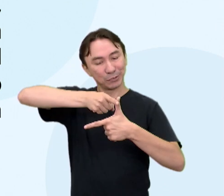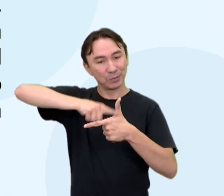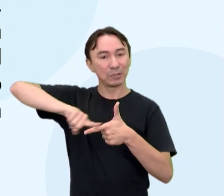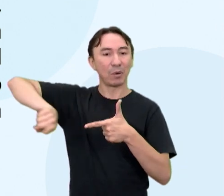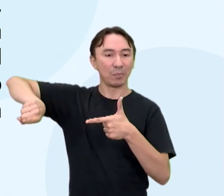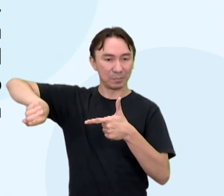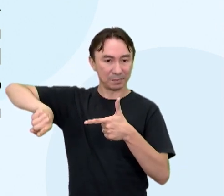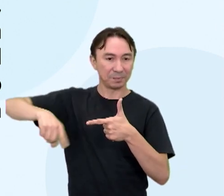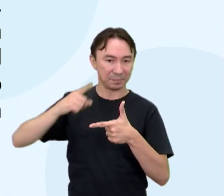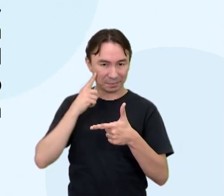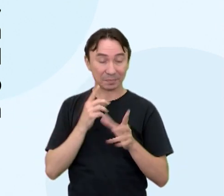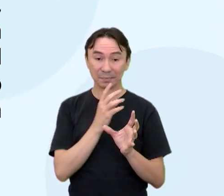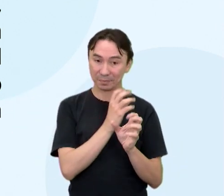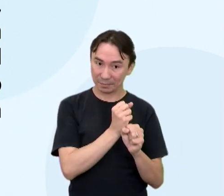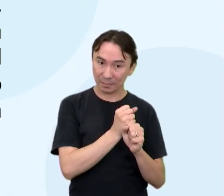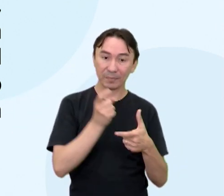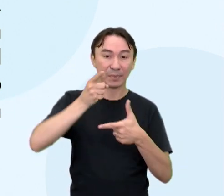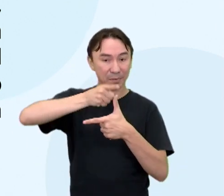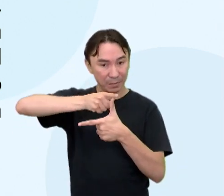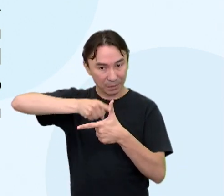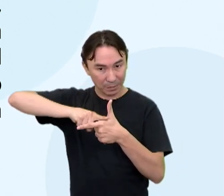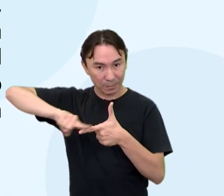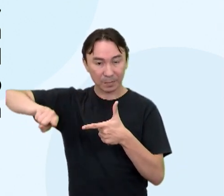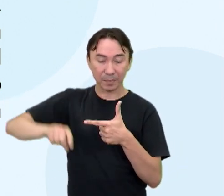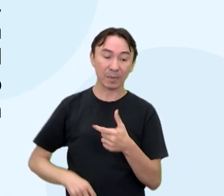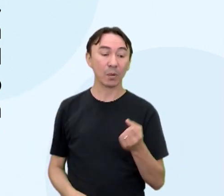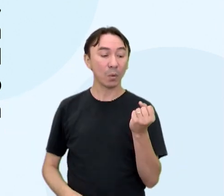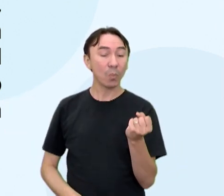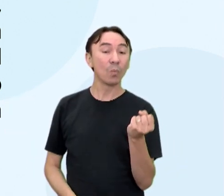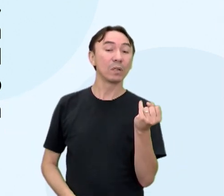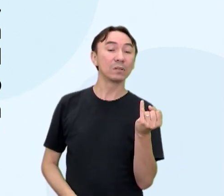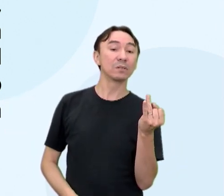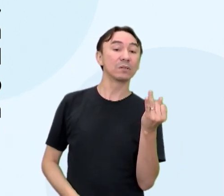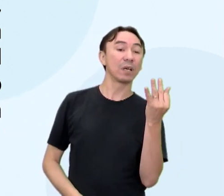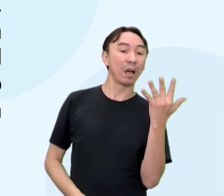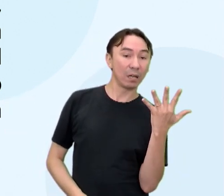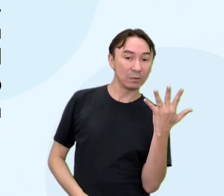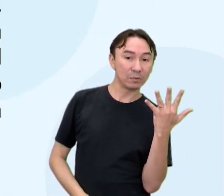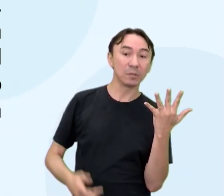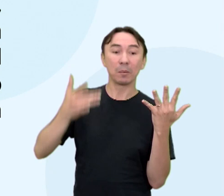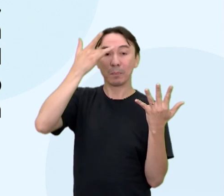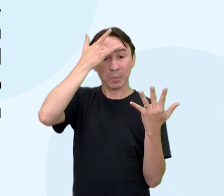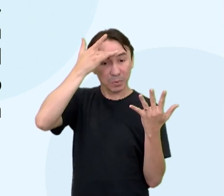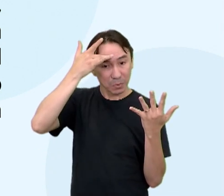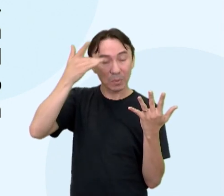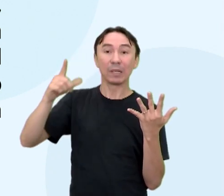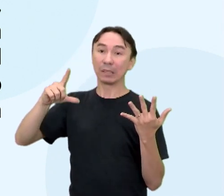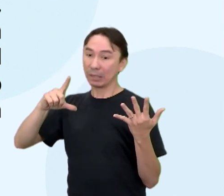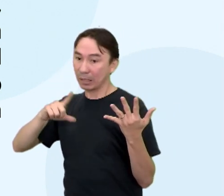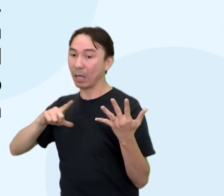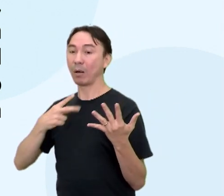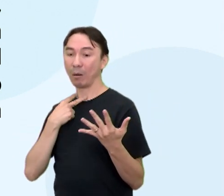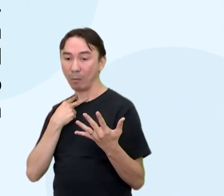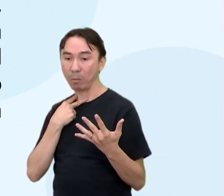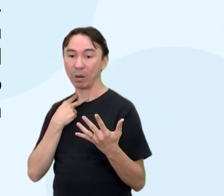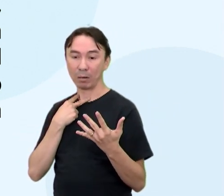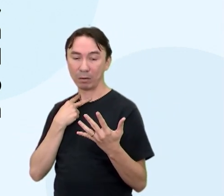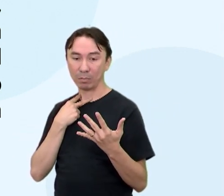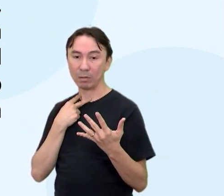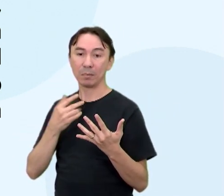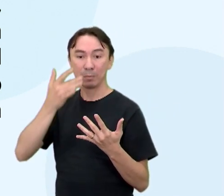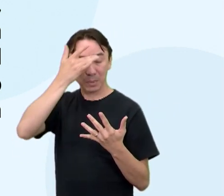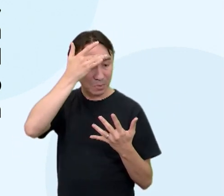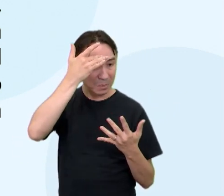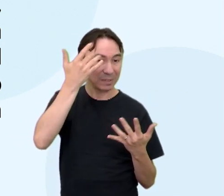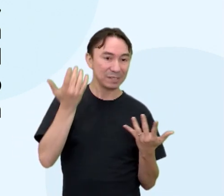razão entre quantidades. Que quantidades são essas? Pessoas com ocupação e pessoas na força de trabalho.